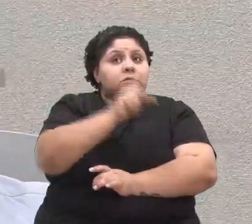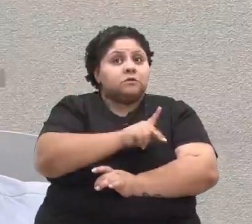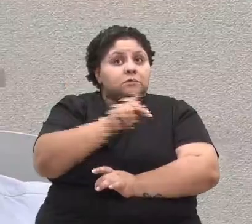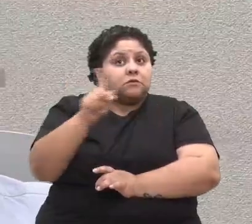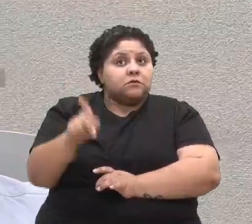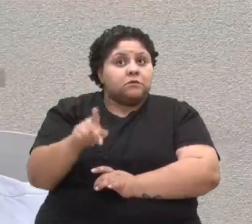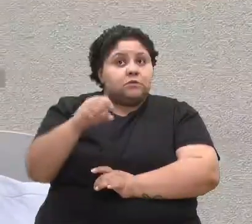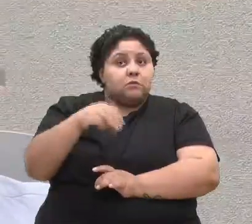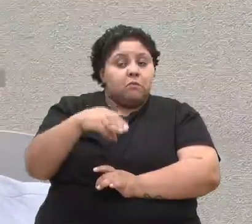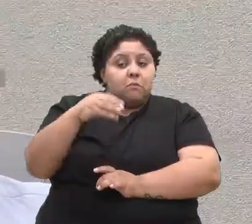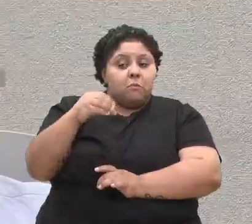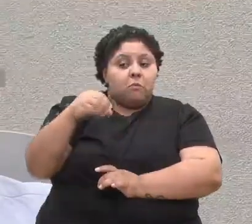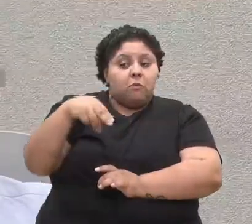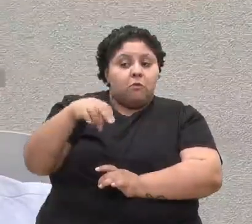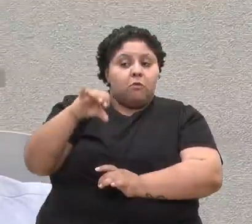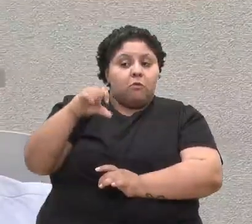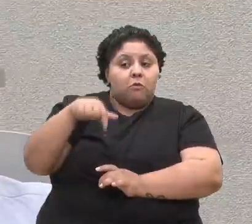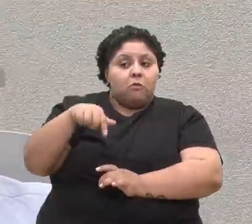Emer.